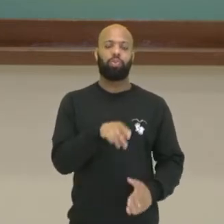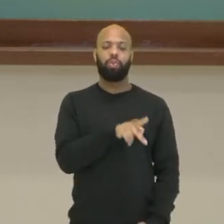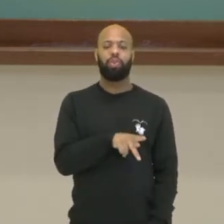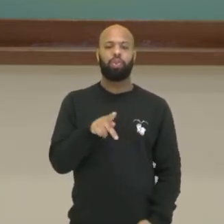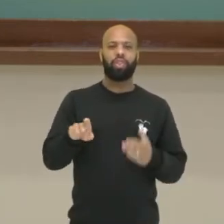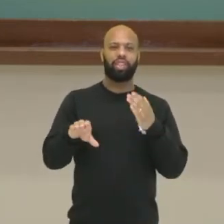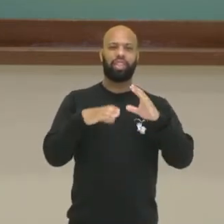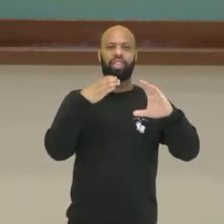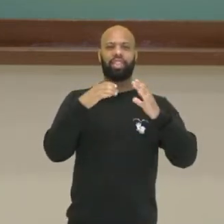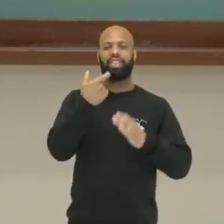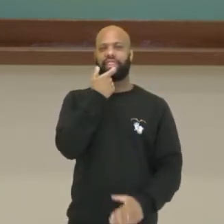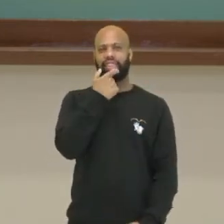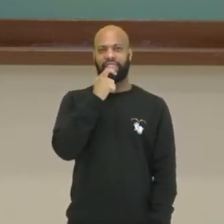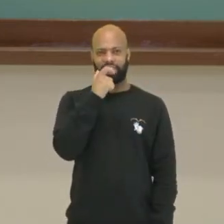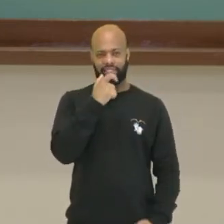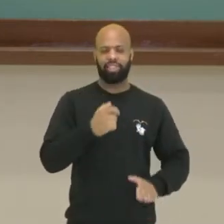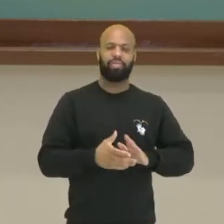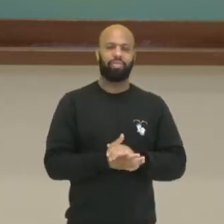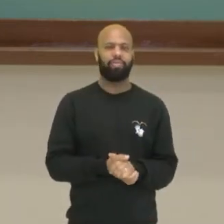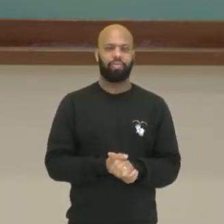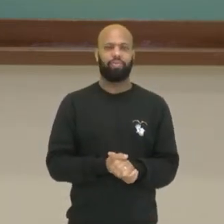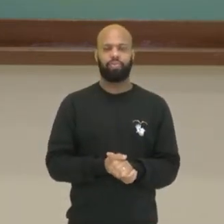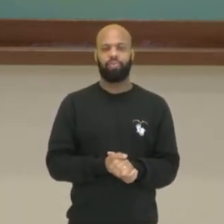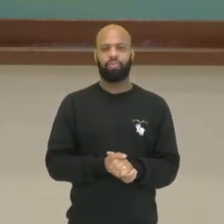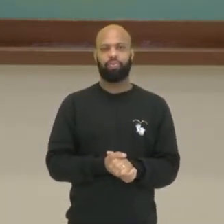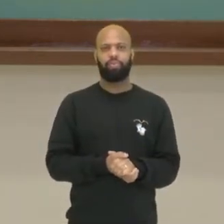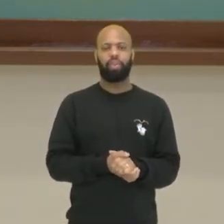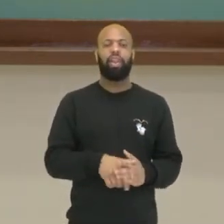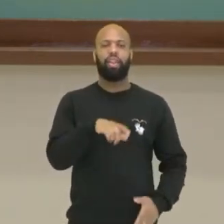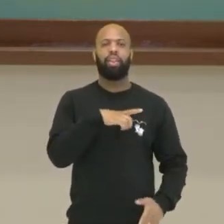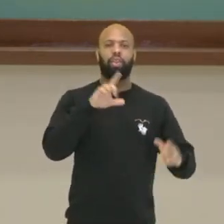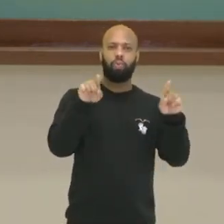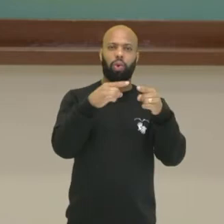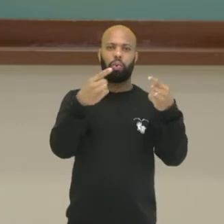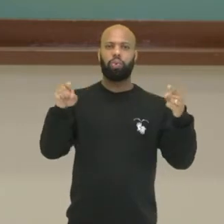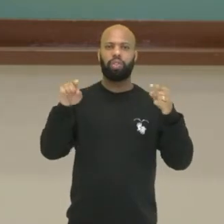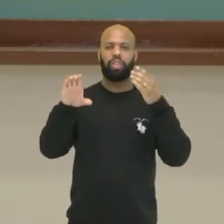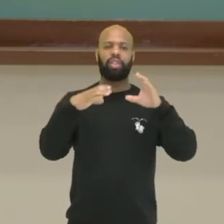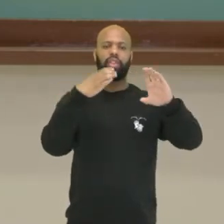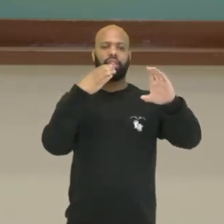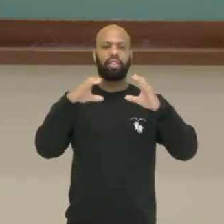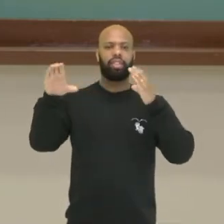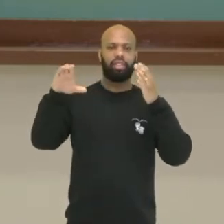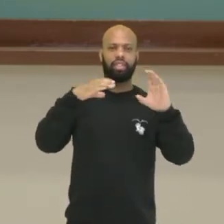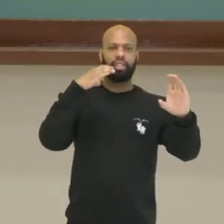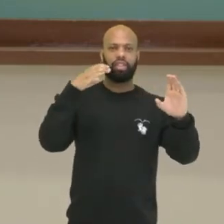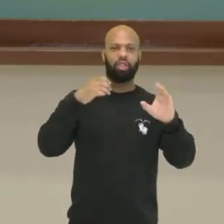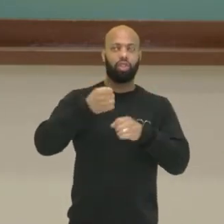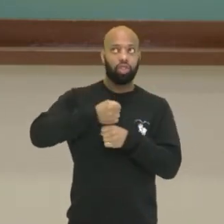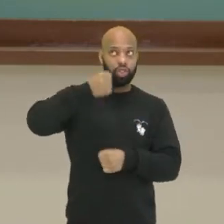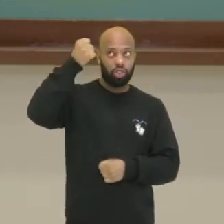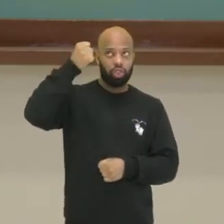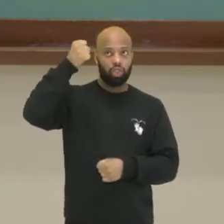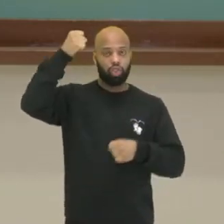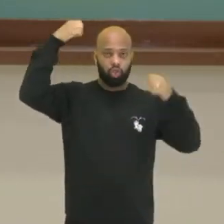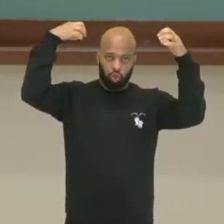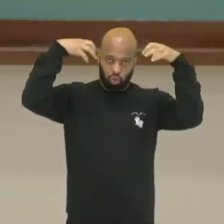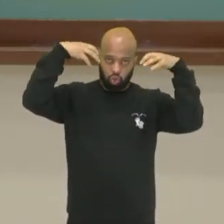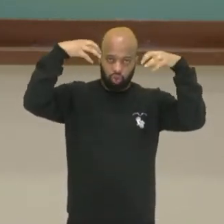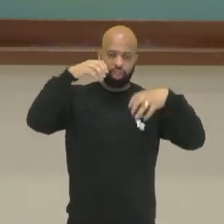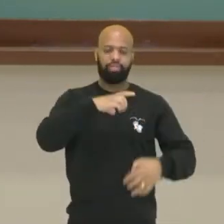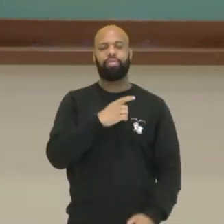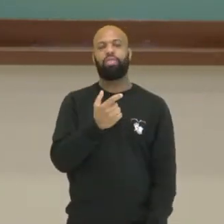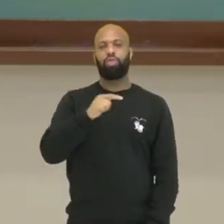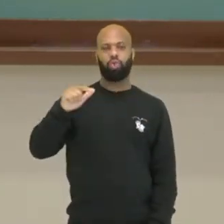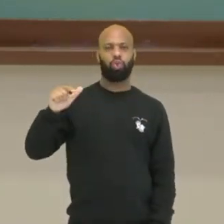rain. Você sabe sapatear? Pois é, Cantando na Chuva é um outro clássico sensacional que eu tenho certeza que você